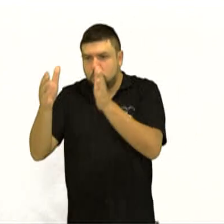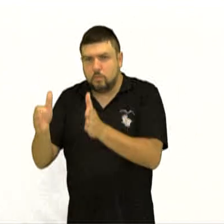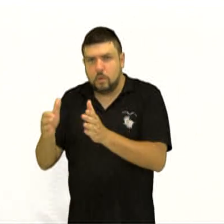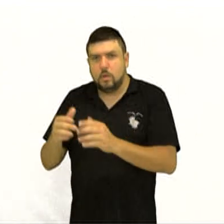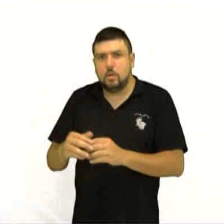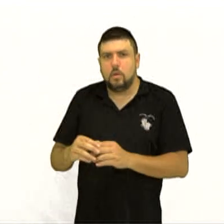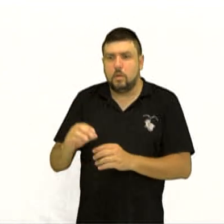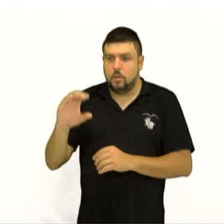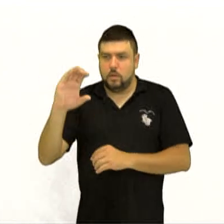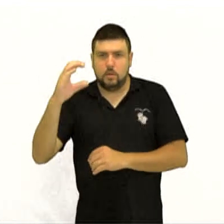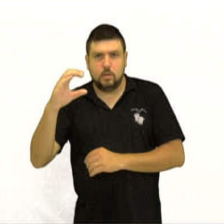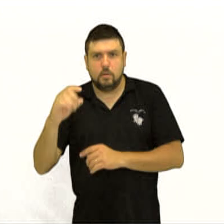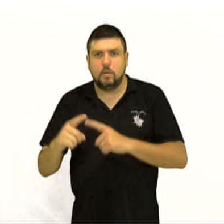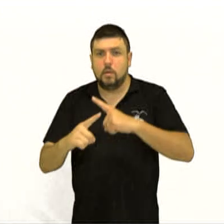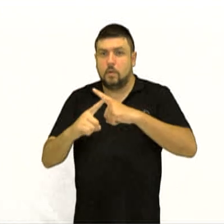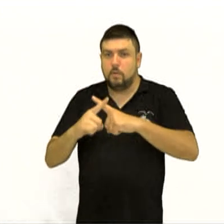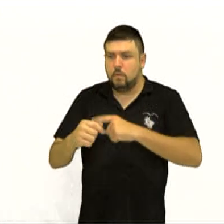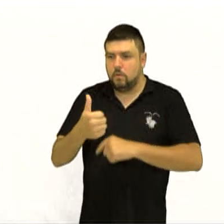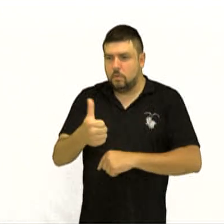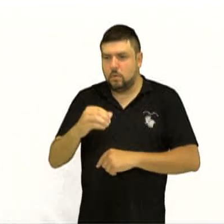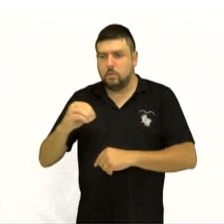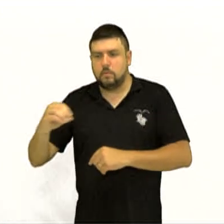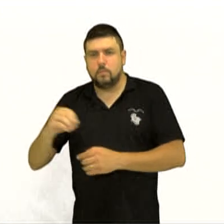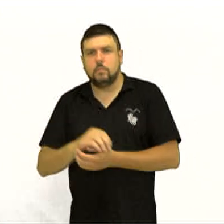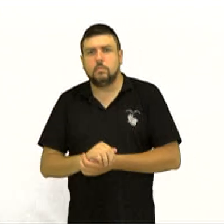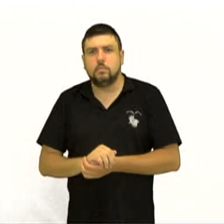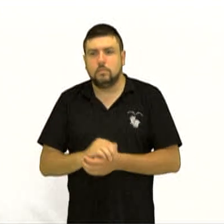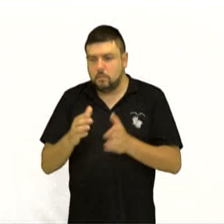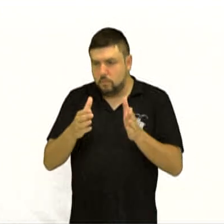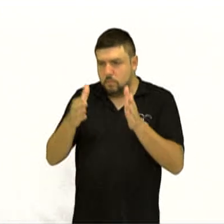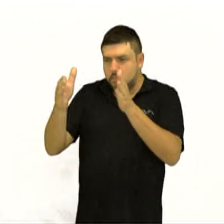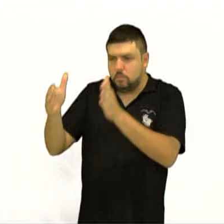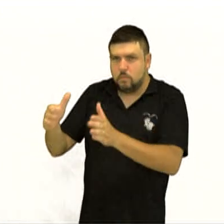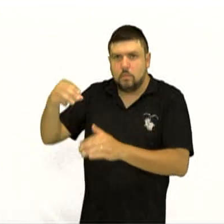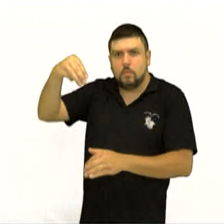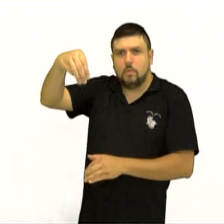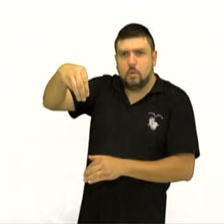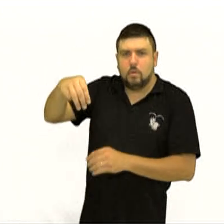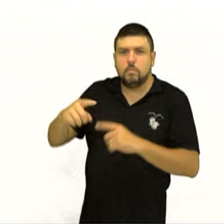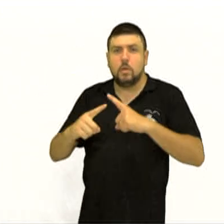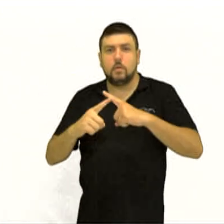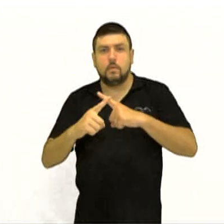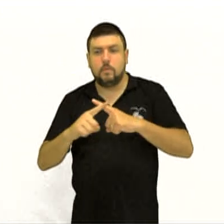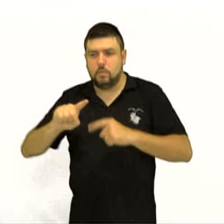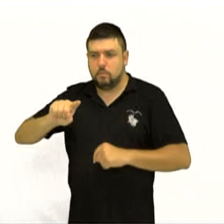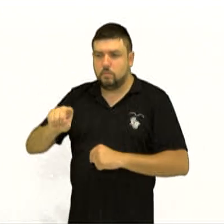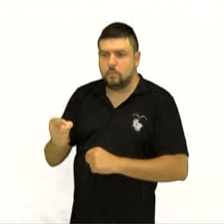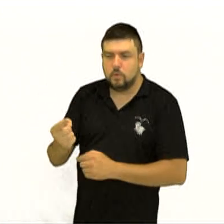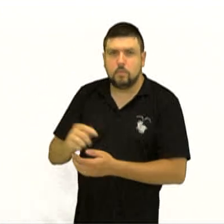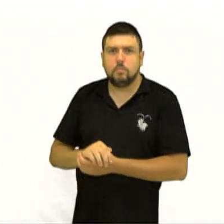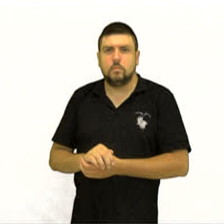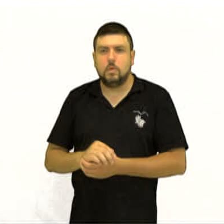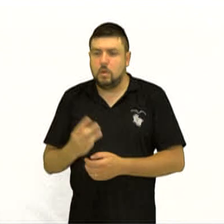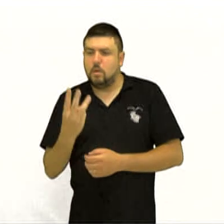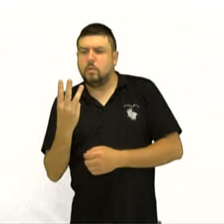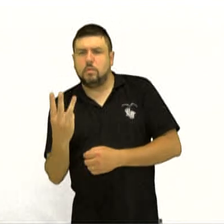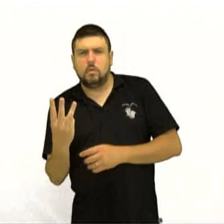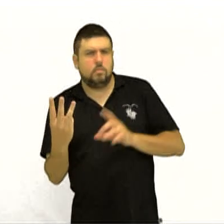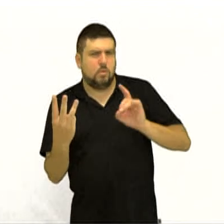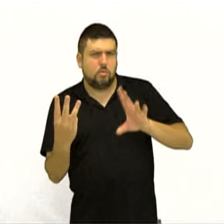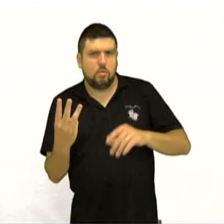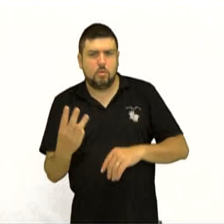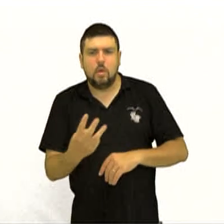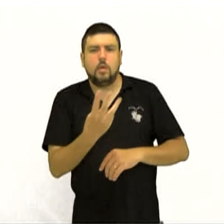4, não vale 4, vale 4.000. O algarismo 5 aqui não vale 5, vale 5.000. Né? A gente já vai ver um exemplo